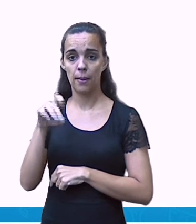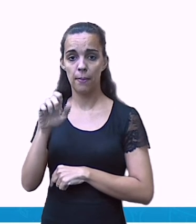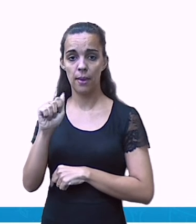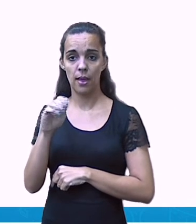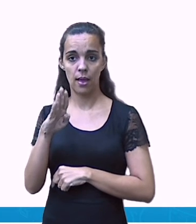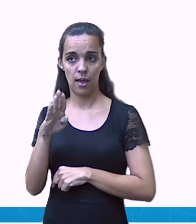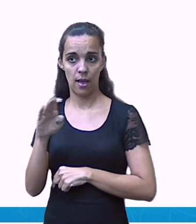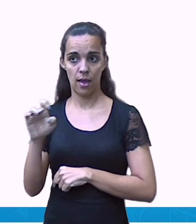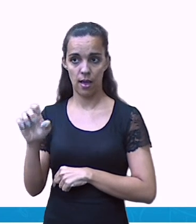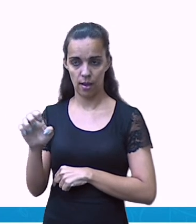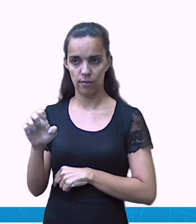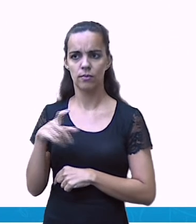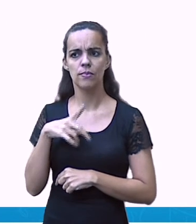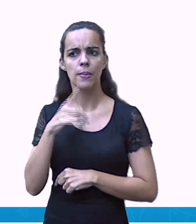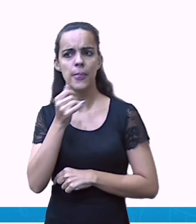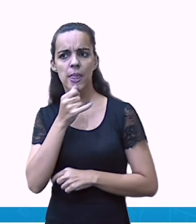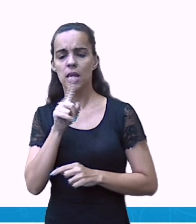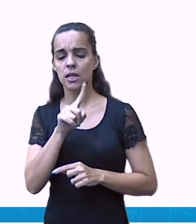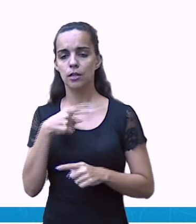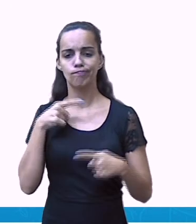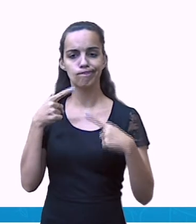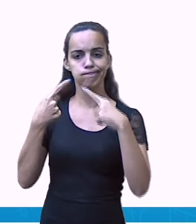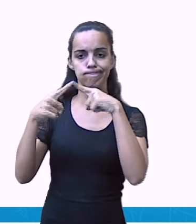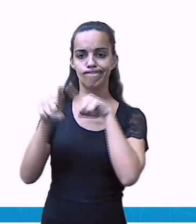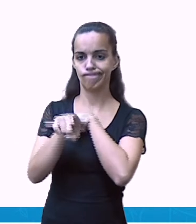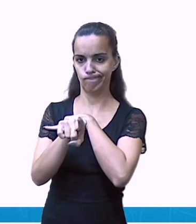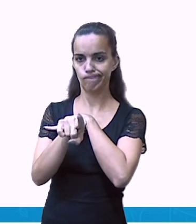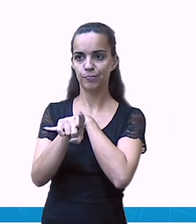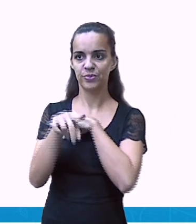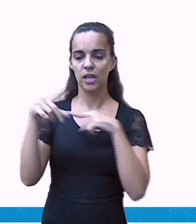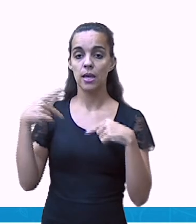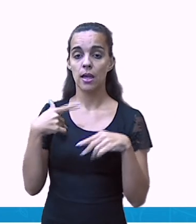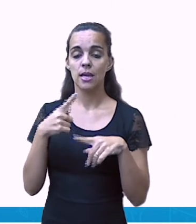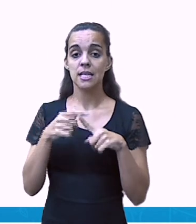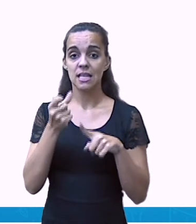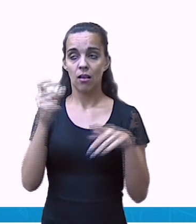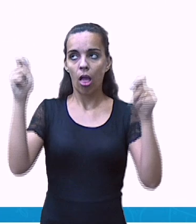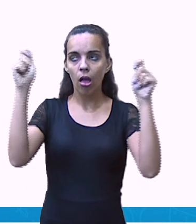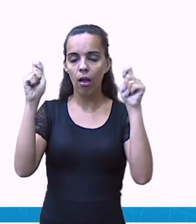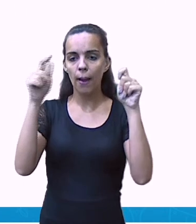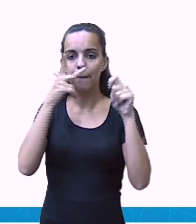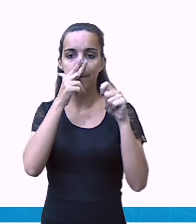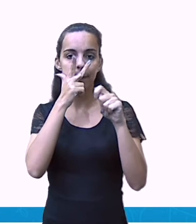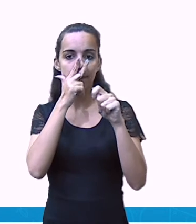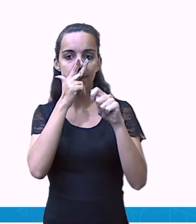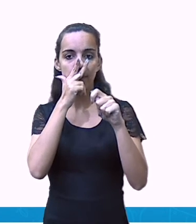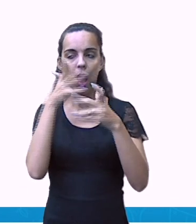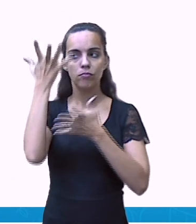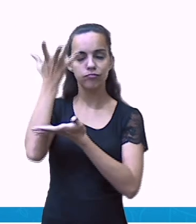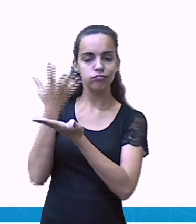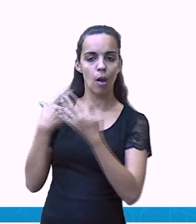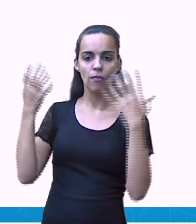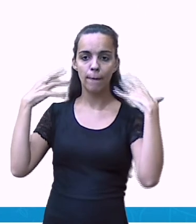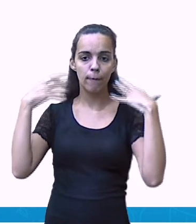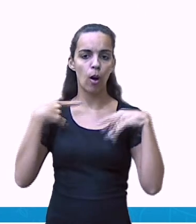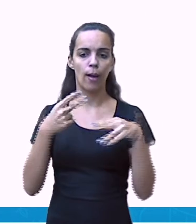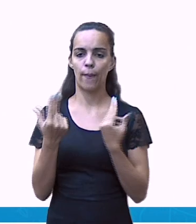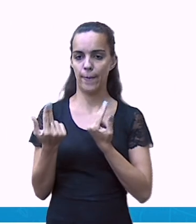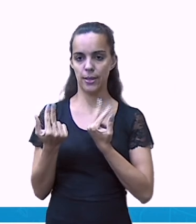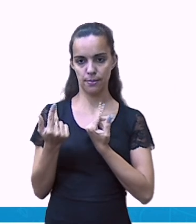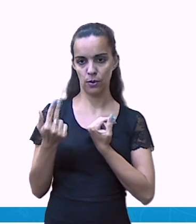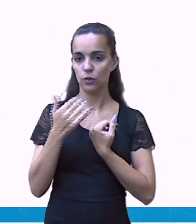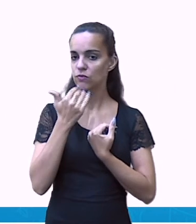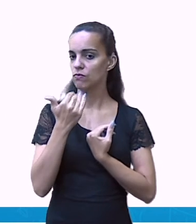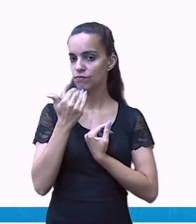solução encontrada que não vai dar certo, que vai molhar a pessoa? Lembrando que permeável